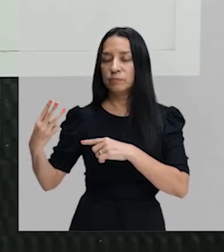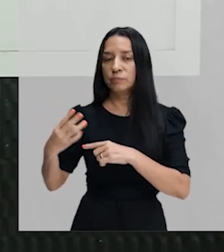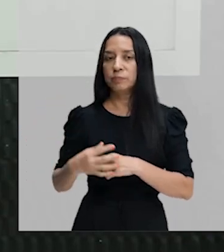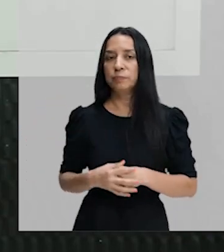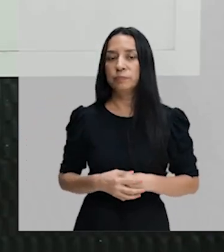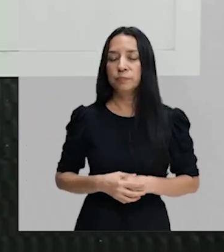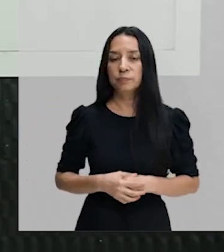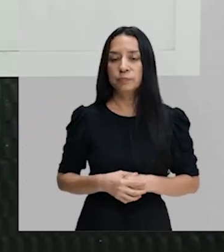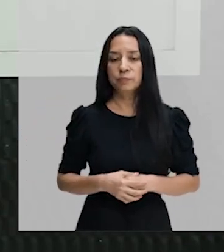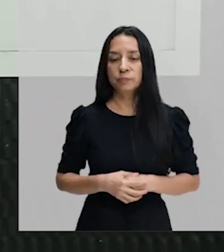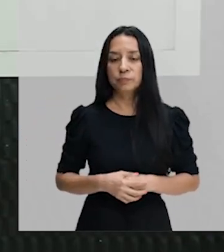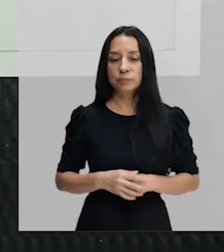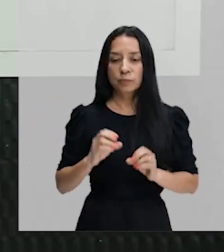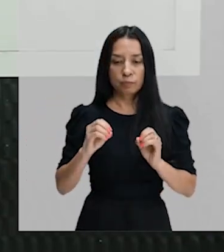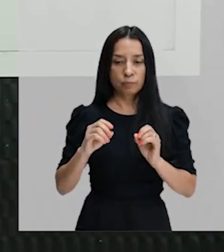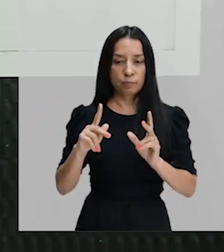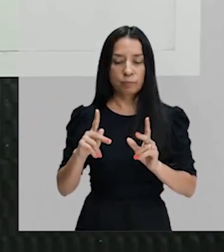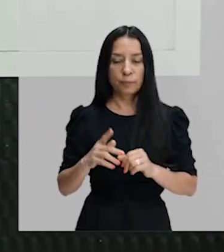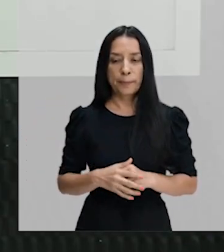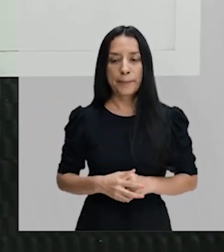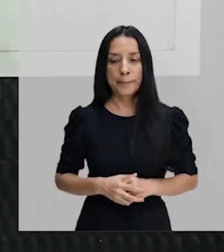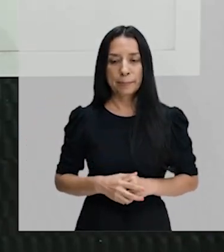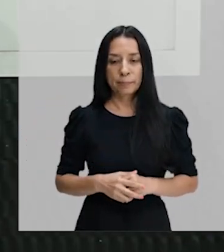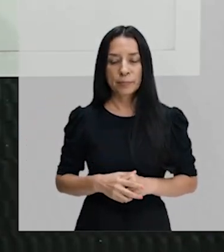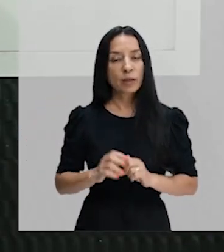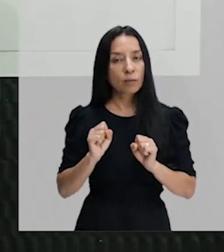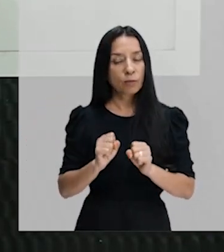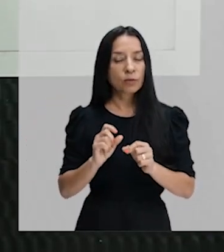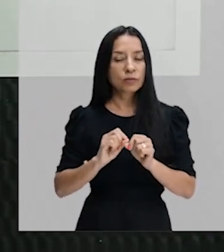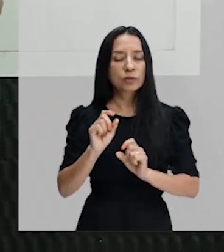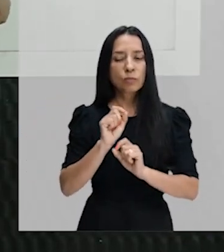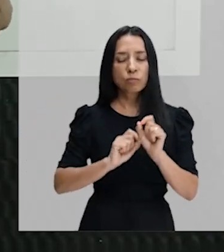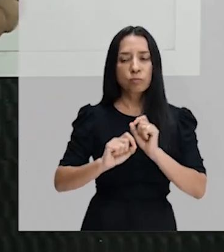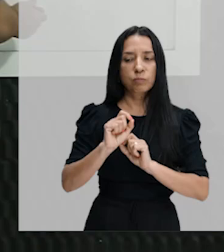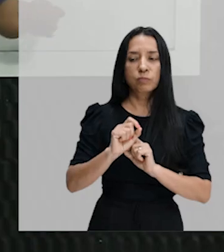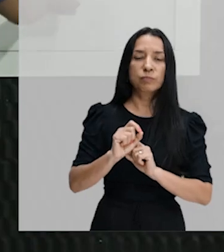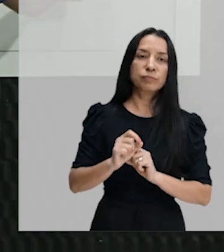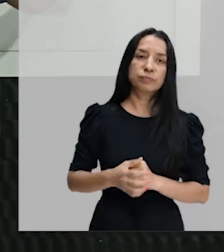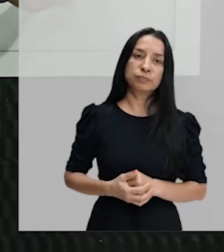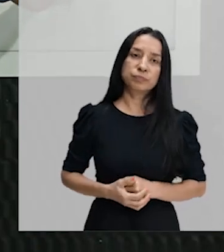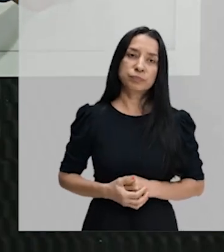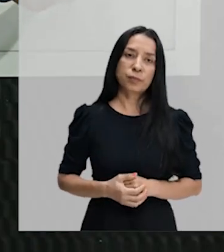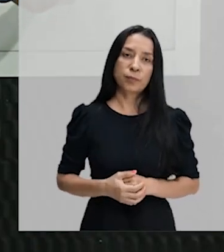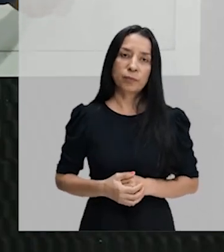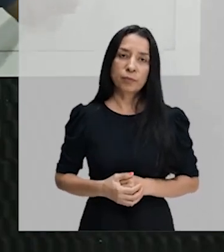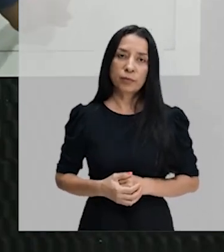mil Tá ok então eu posso fazer aqui o seguinte ó